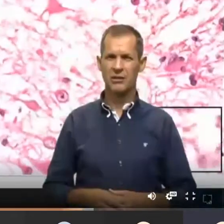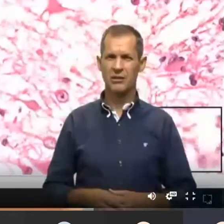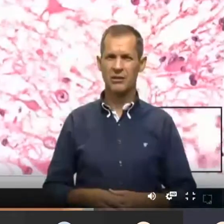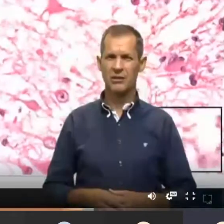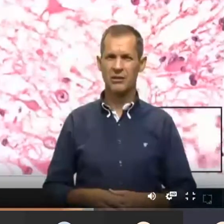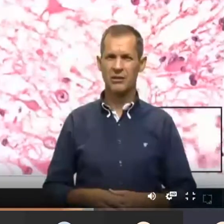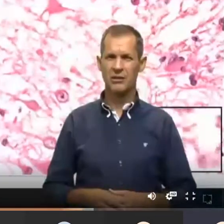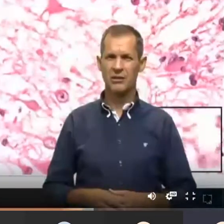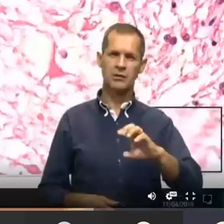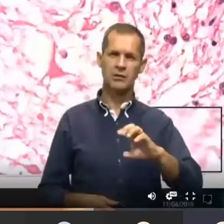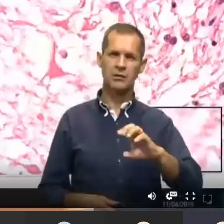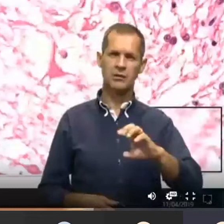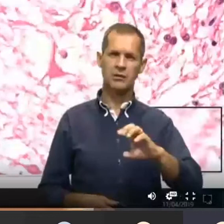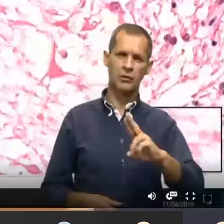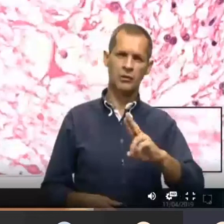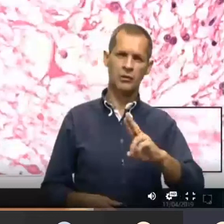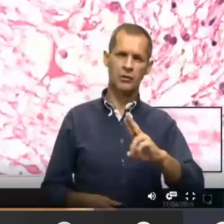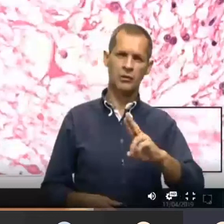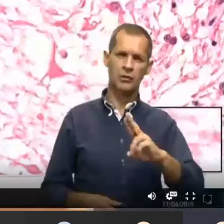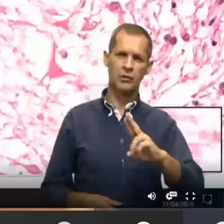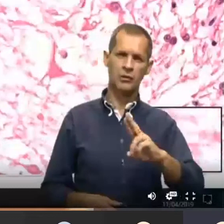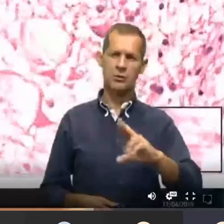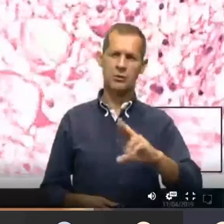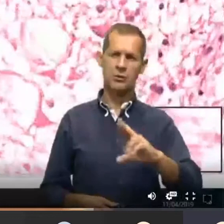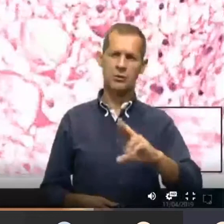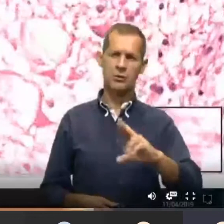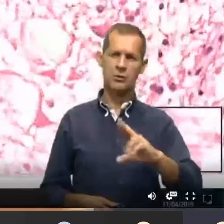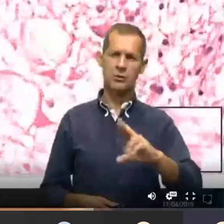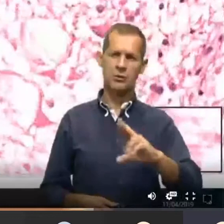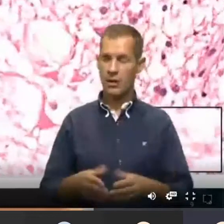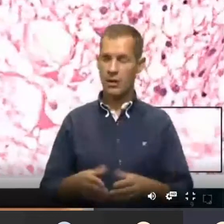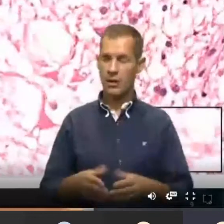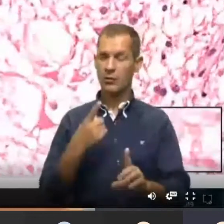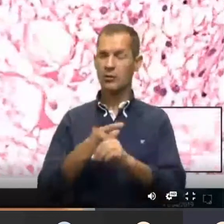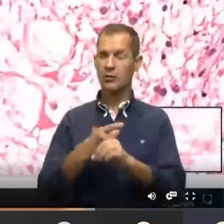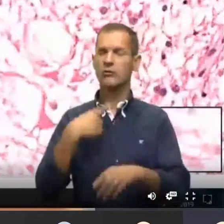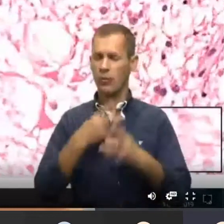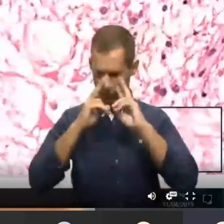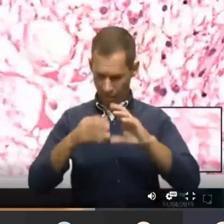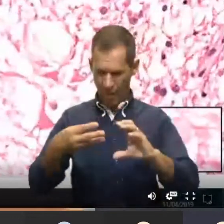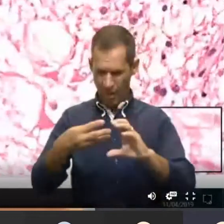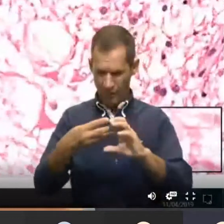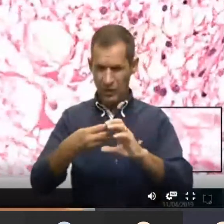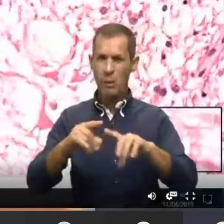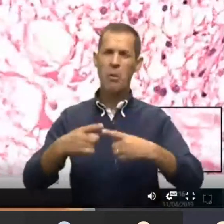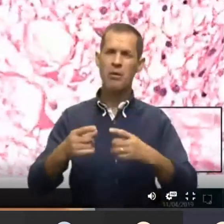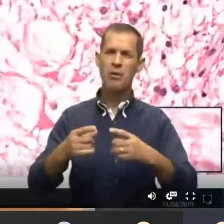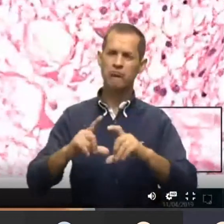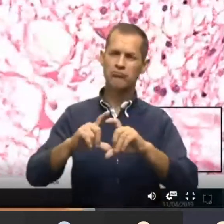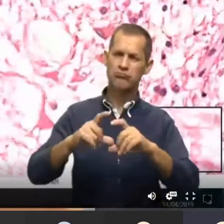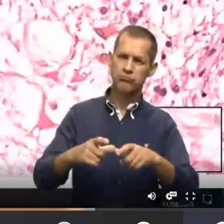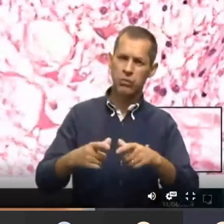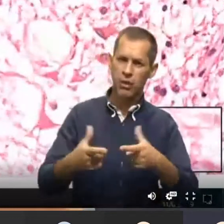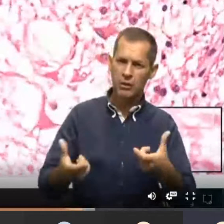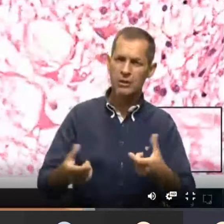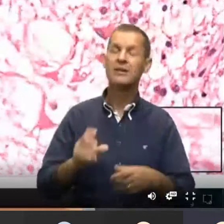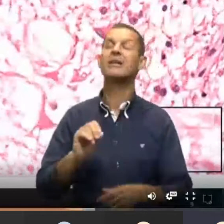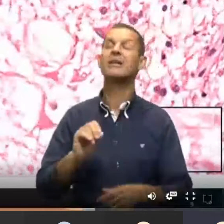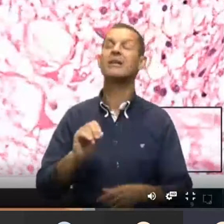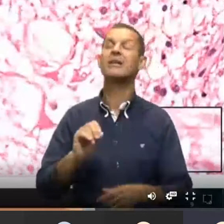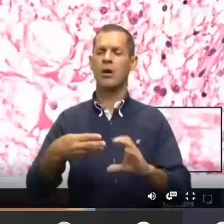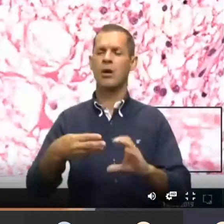parte necrótica, né? Em alguns pontos, já que eu achei aqui, a gente vai ver essas células um pouquinho maiores aqui.